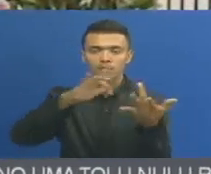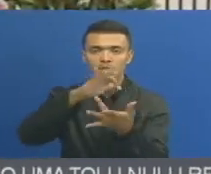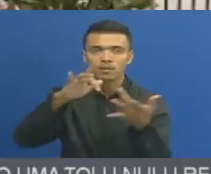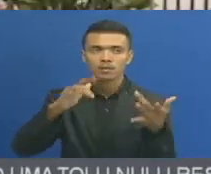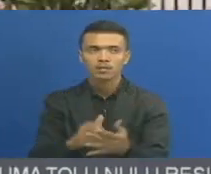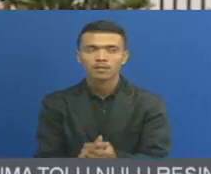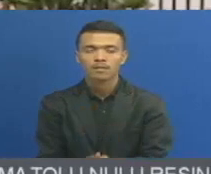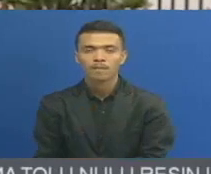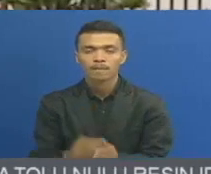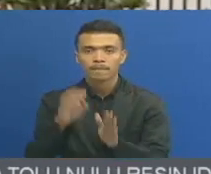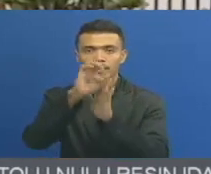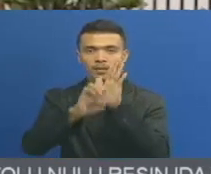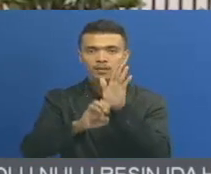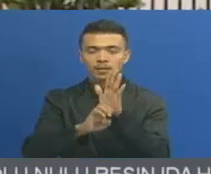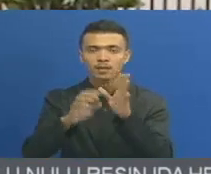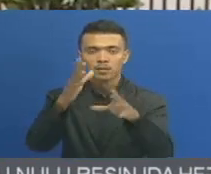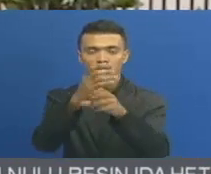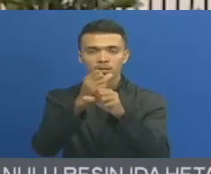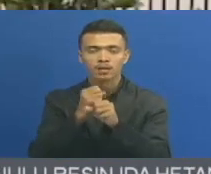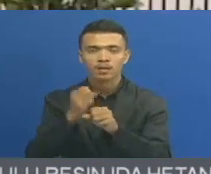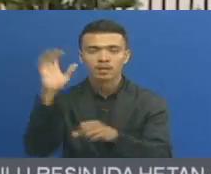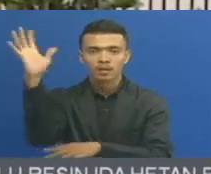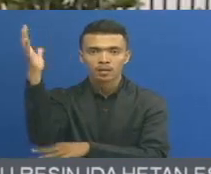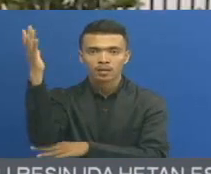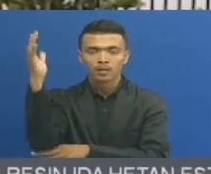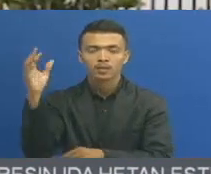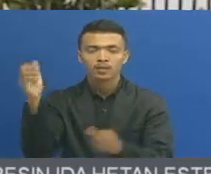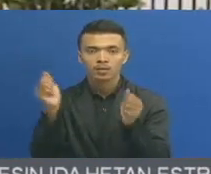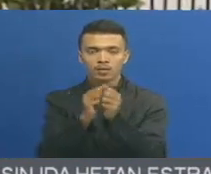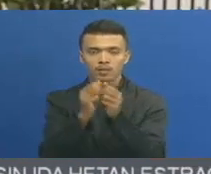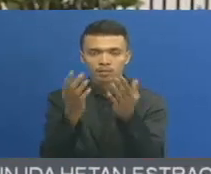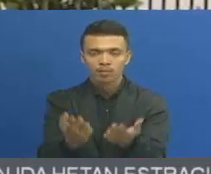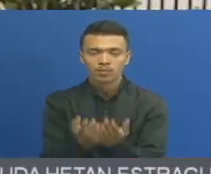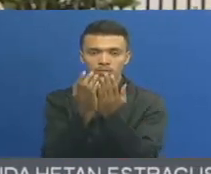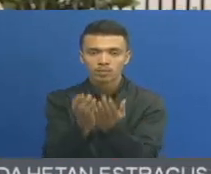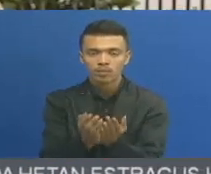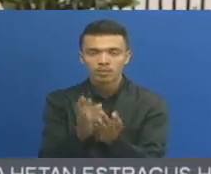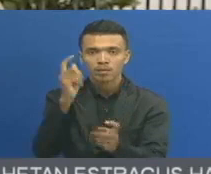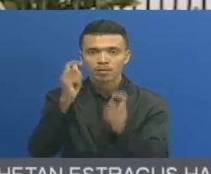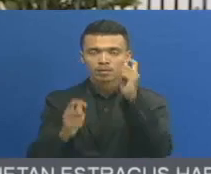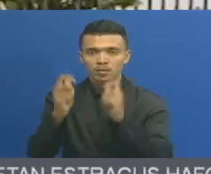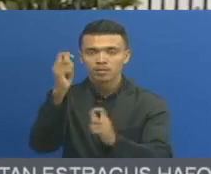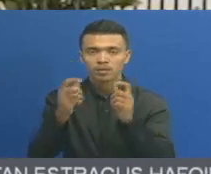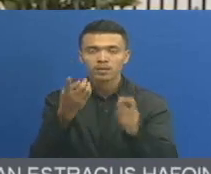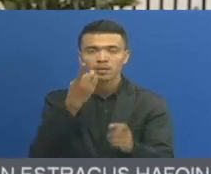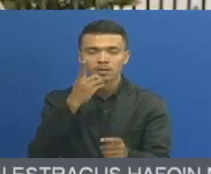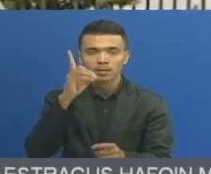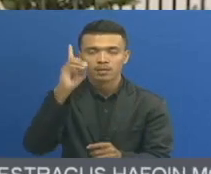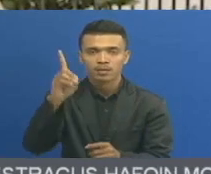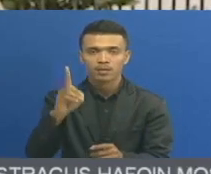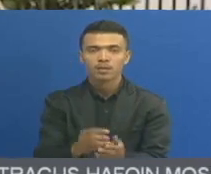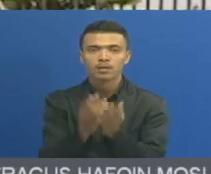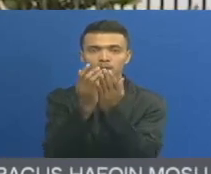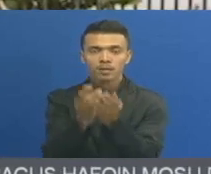Estado a apreensão da AINE, Ro, o tribunal até de Cata, também e a licença mais, me Ro, MC